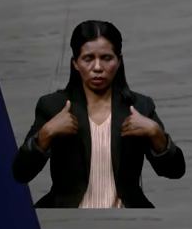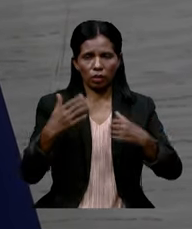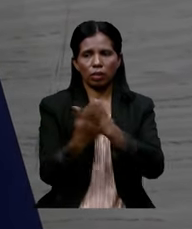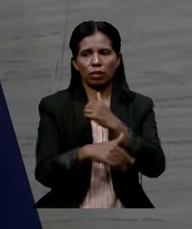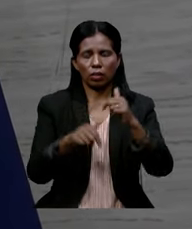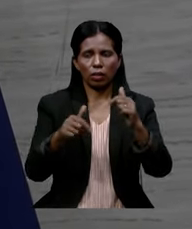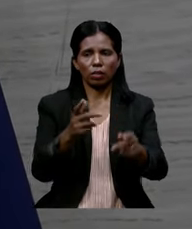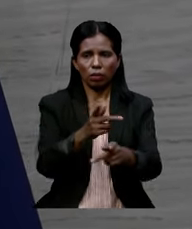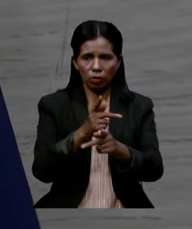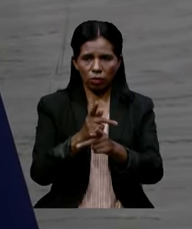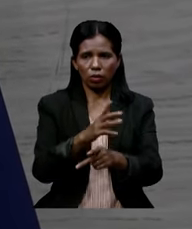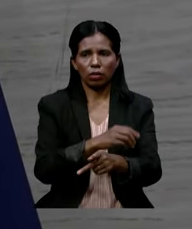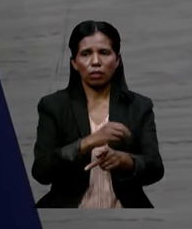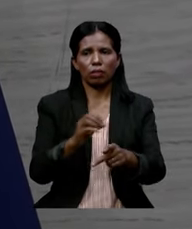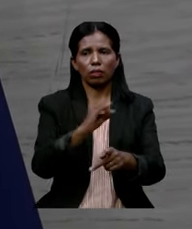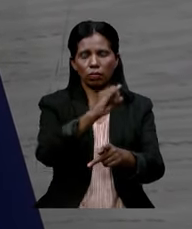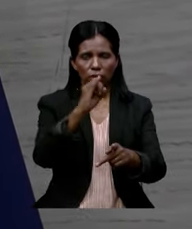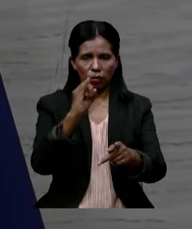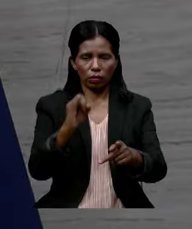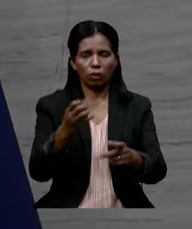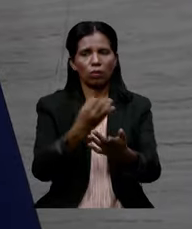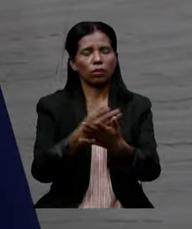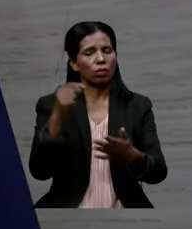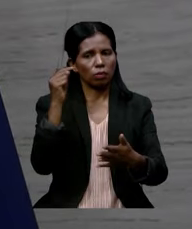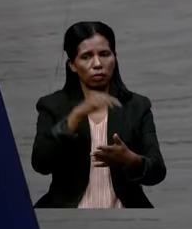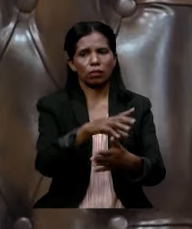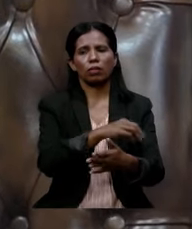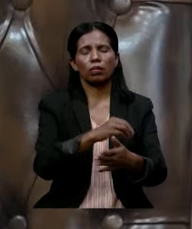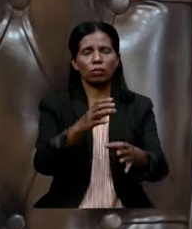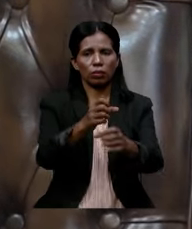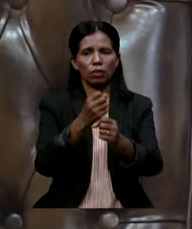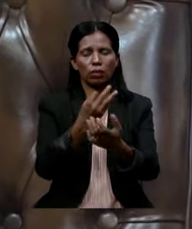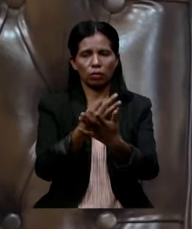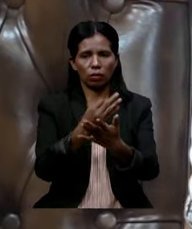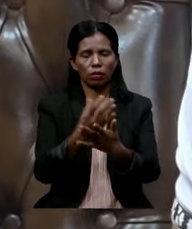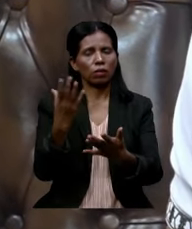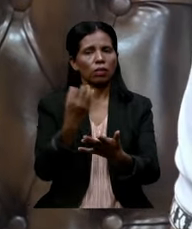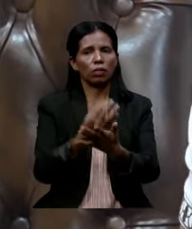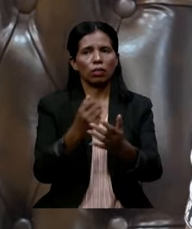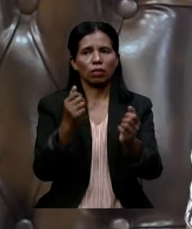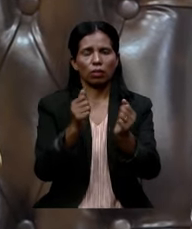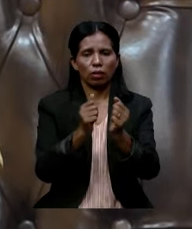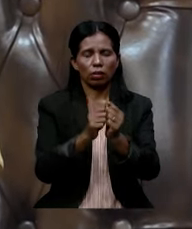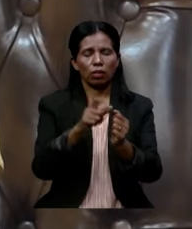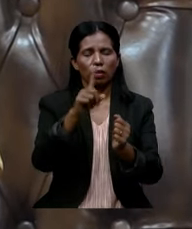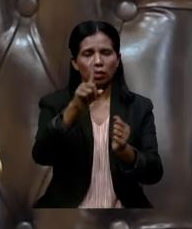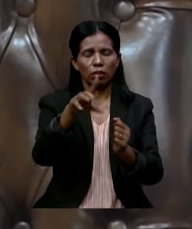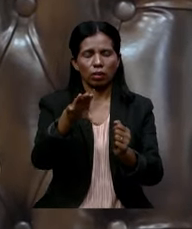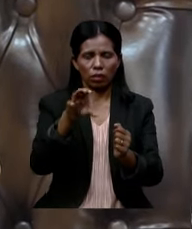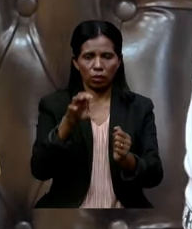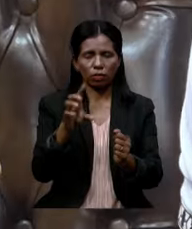a tu cuidado ou identifica moeda falsa, né? No ICUS mais recolhe ou na OSA refere ao montante dólar atos e de né,